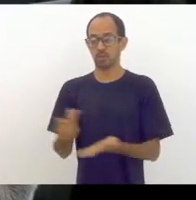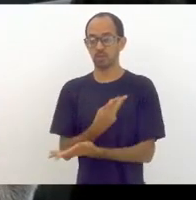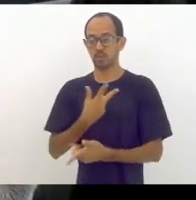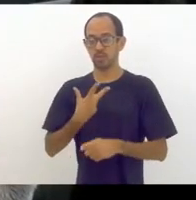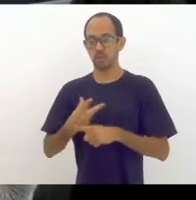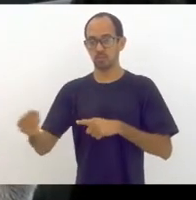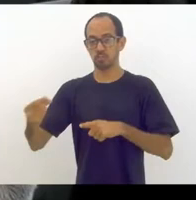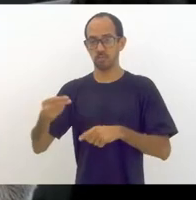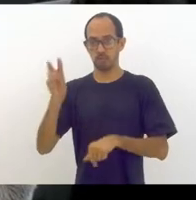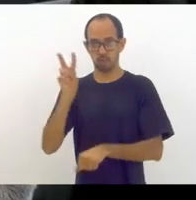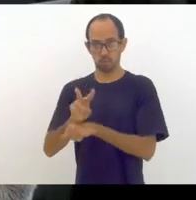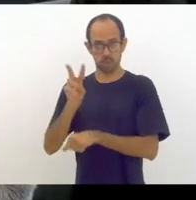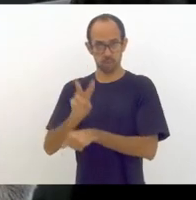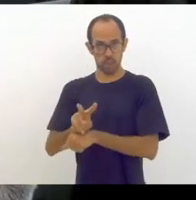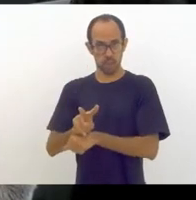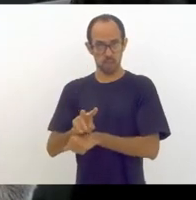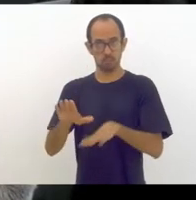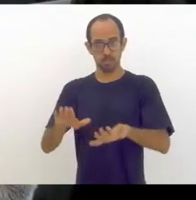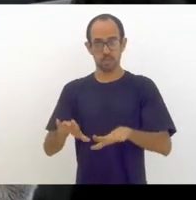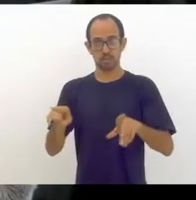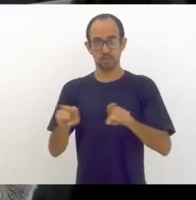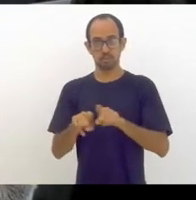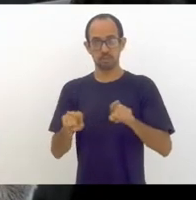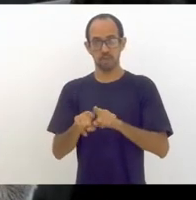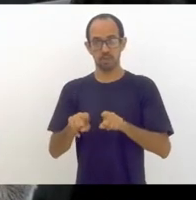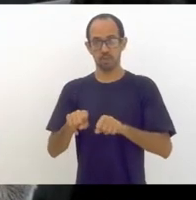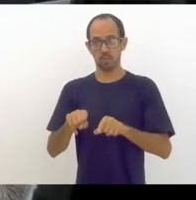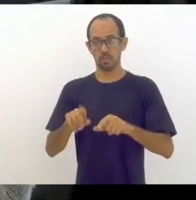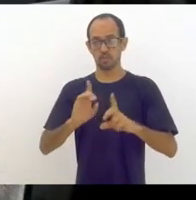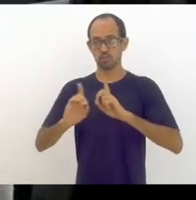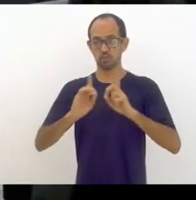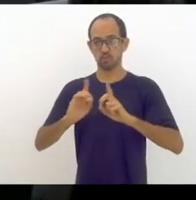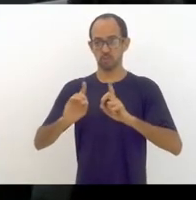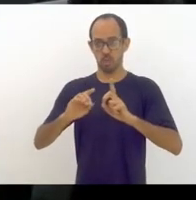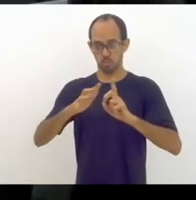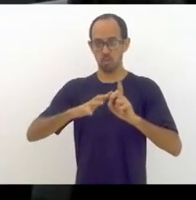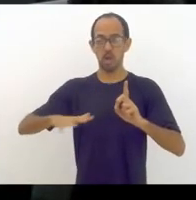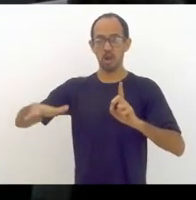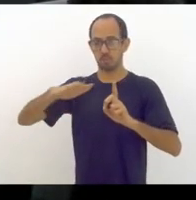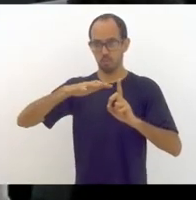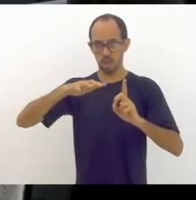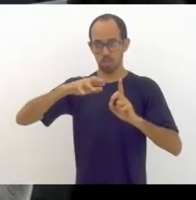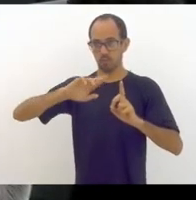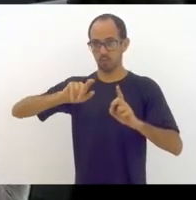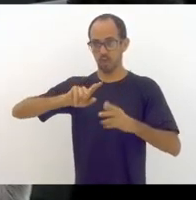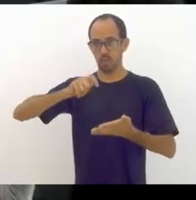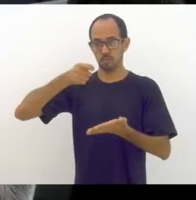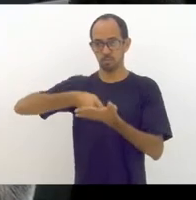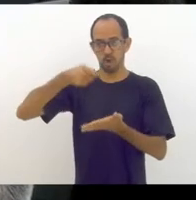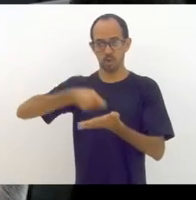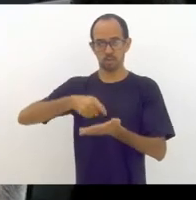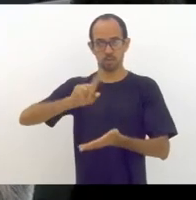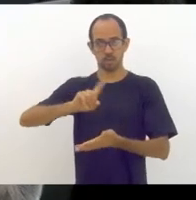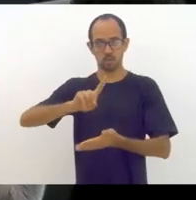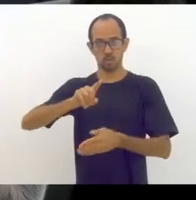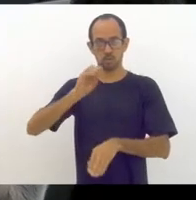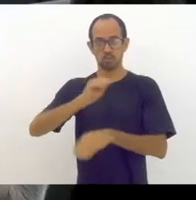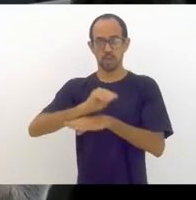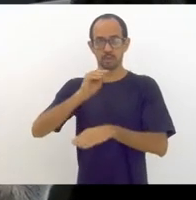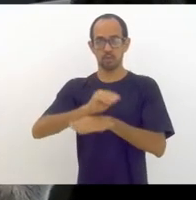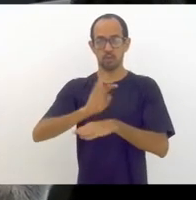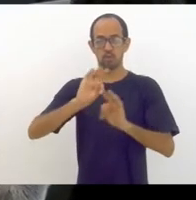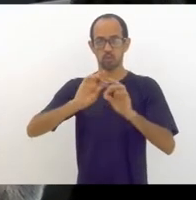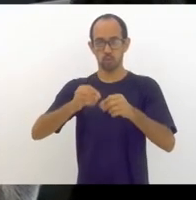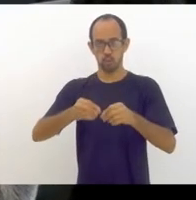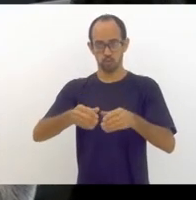também foi feita uma ampla discussão, não foi uma coisa imposta, se preservou todos os licenciamentos, todos,